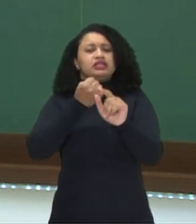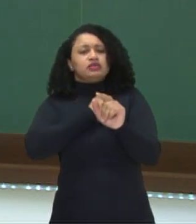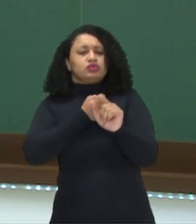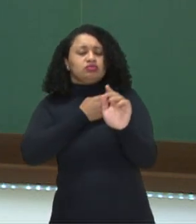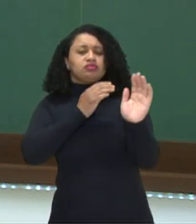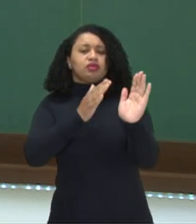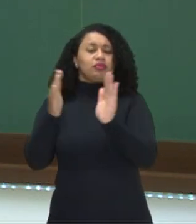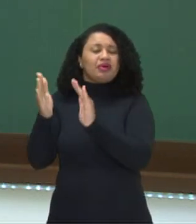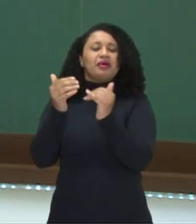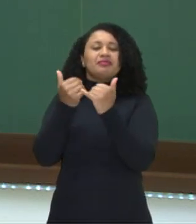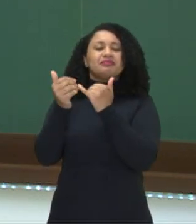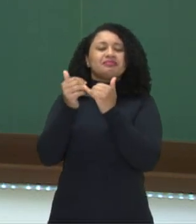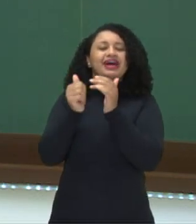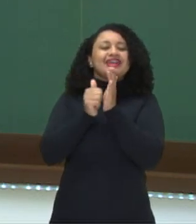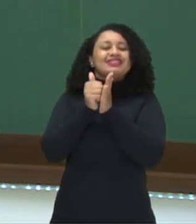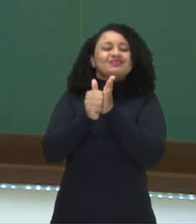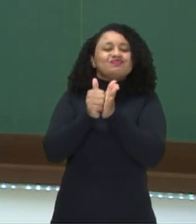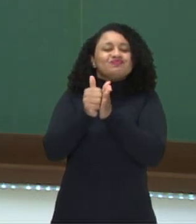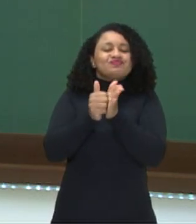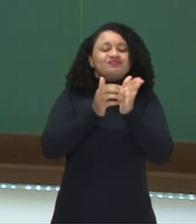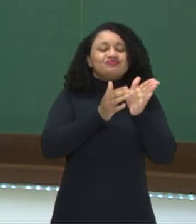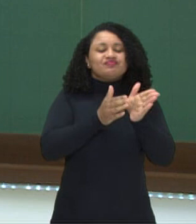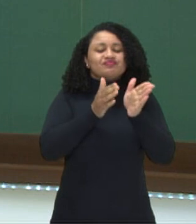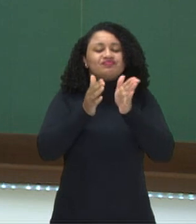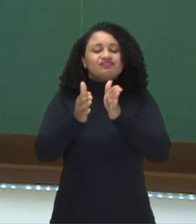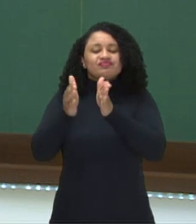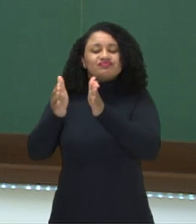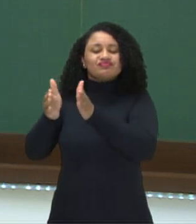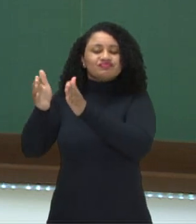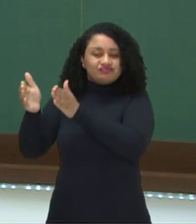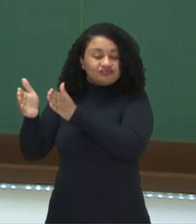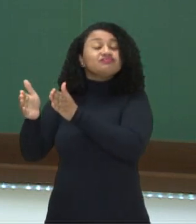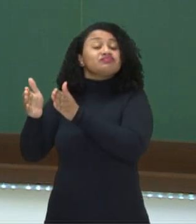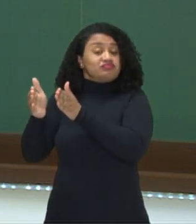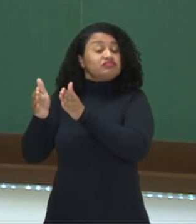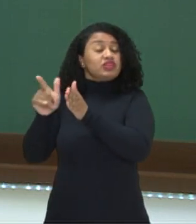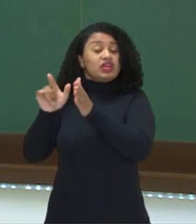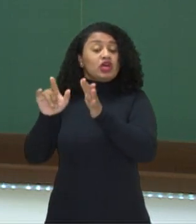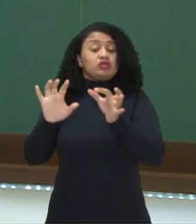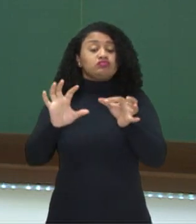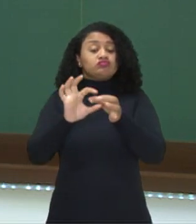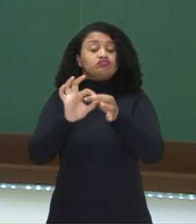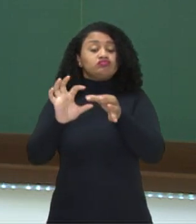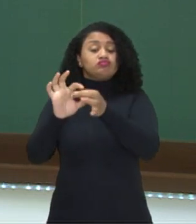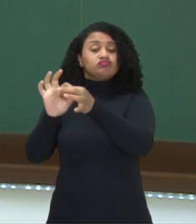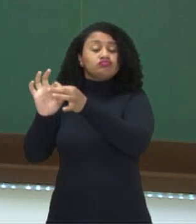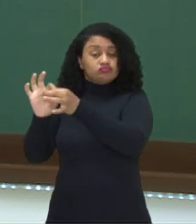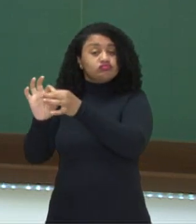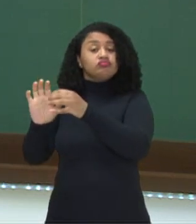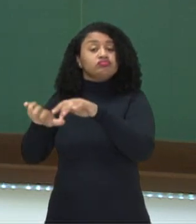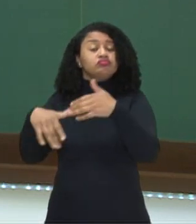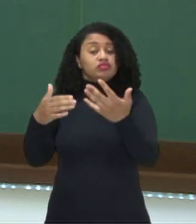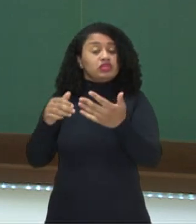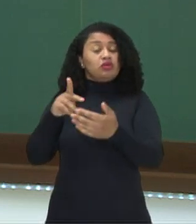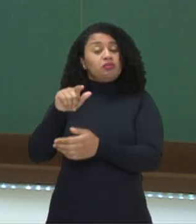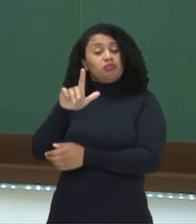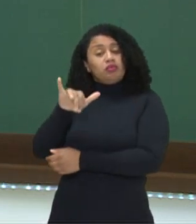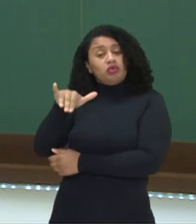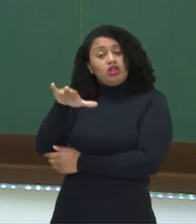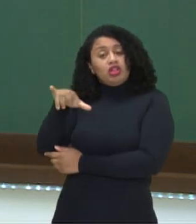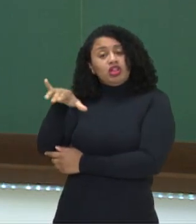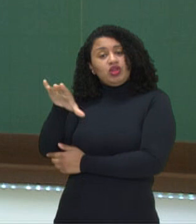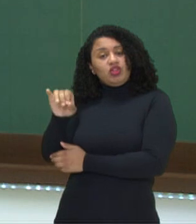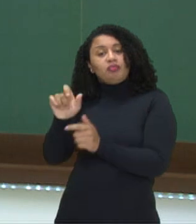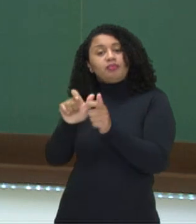um trem, cada vagão é um monômio, e eles são unidos, então o polinômio ele fica um